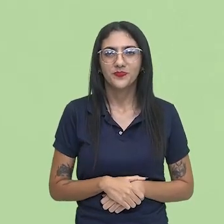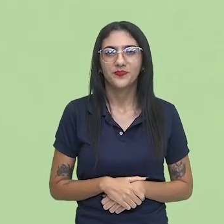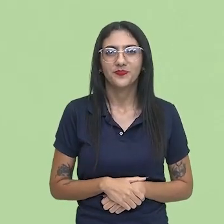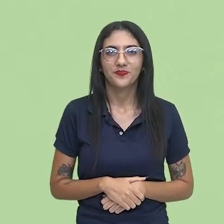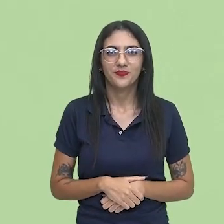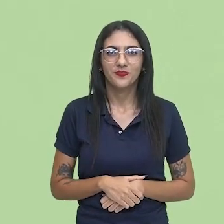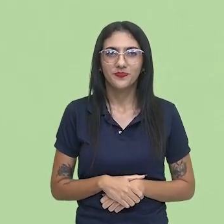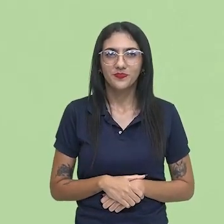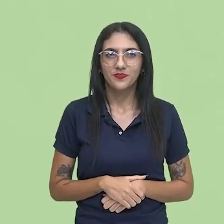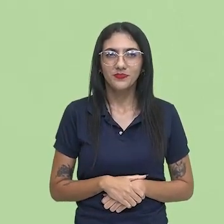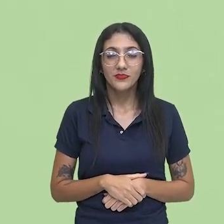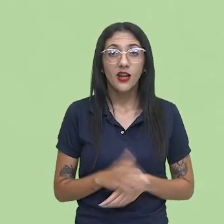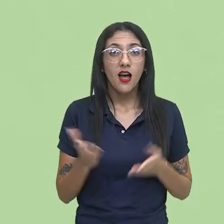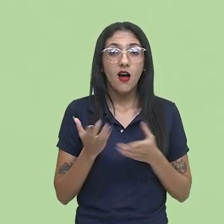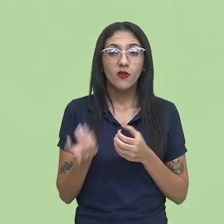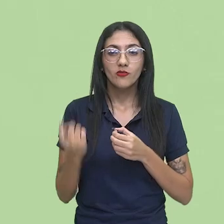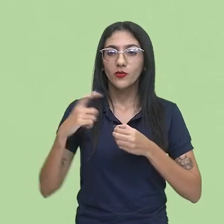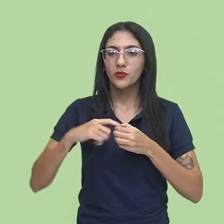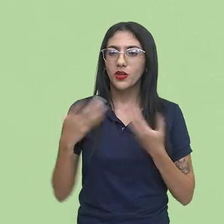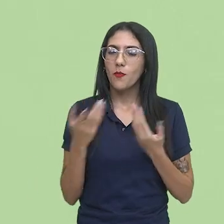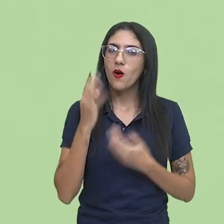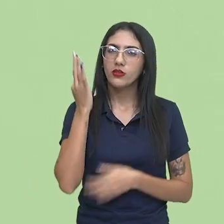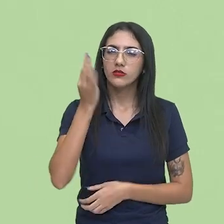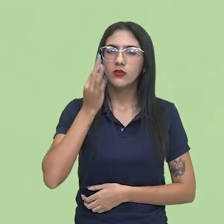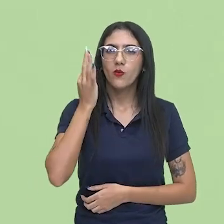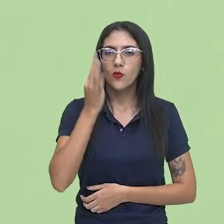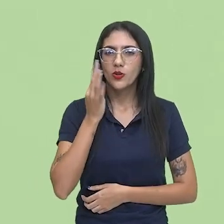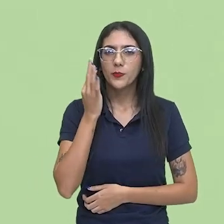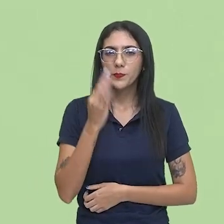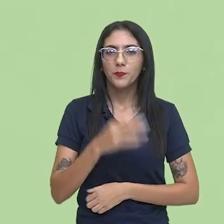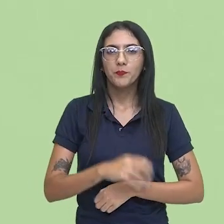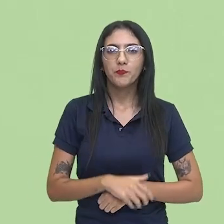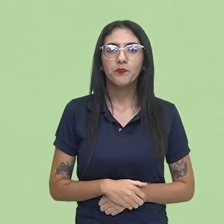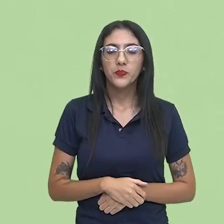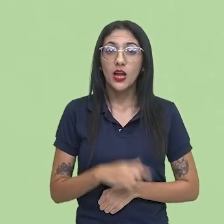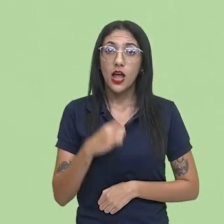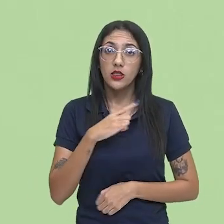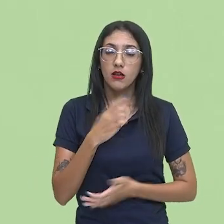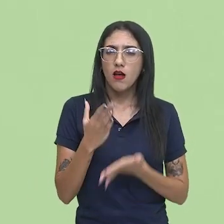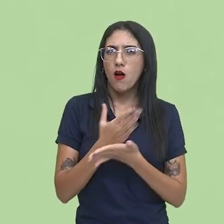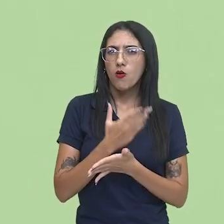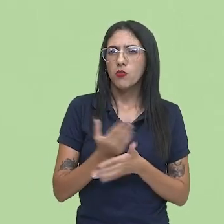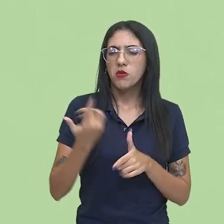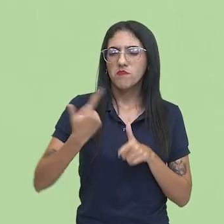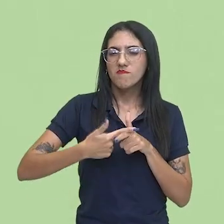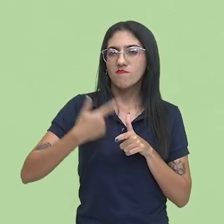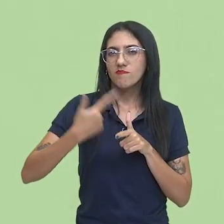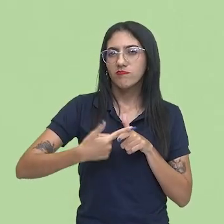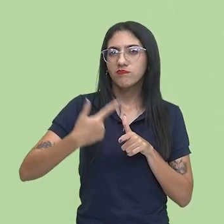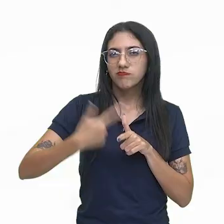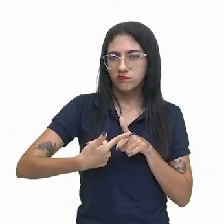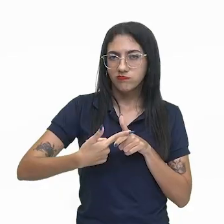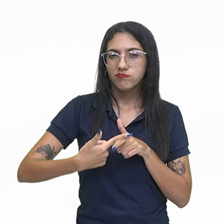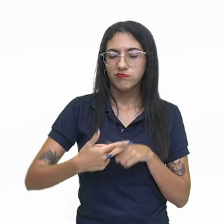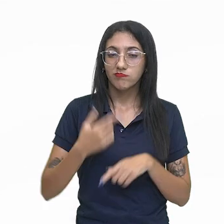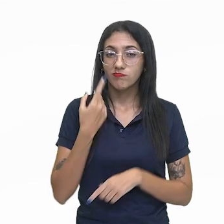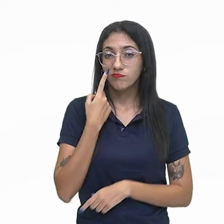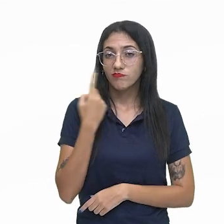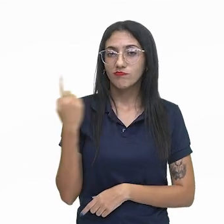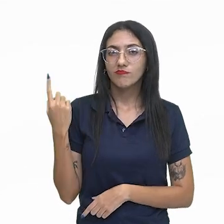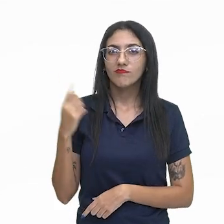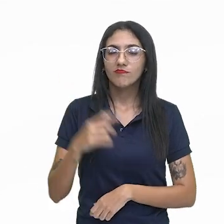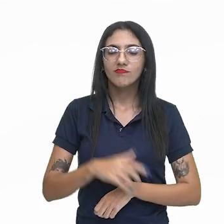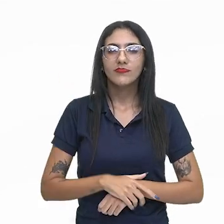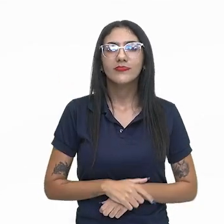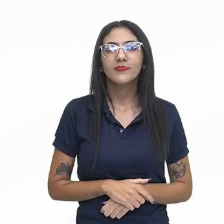nossa teoria, né, da hipótese heterotrófica, nós temos umas críticas relacionadas a essa hipótese. Vamos conhecer